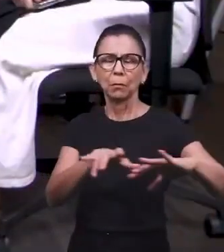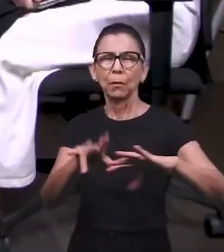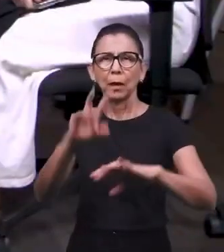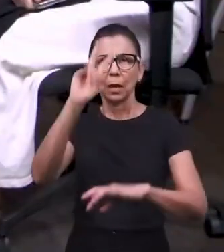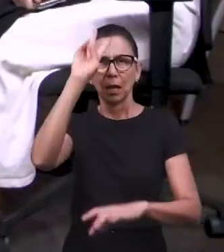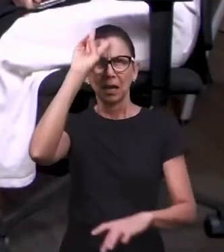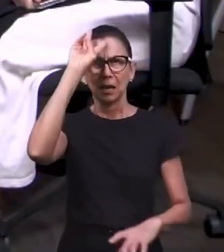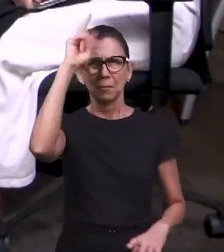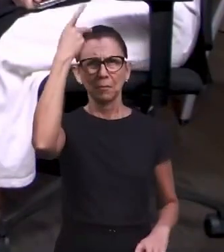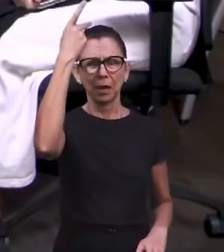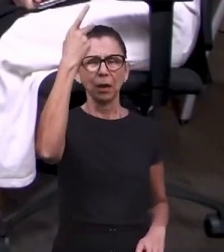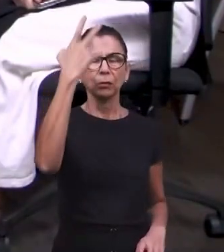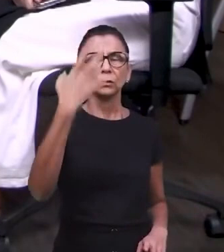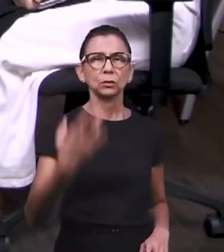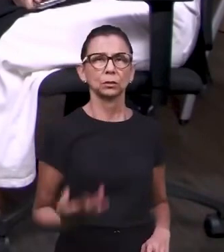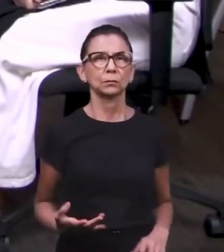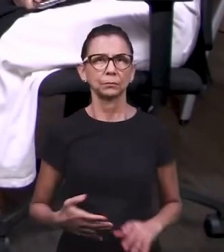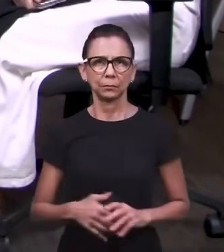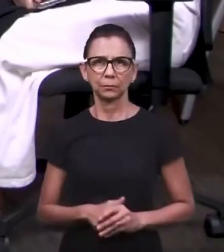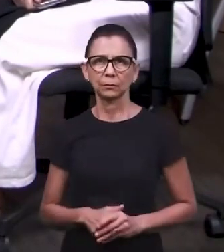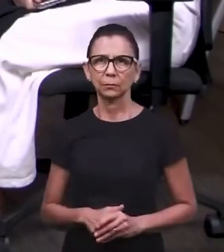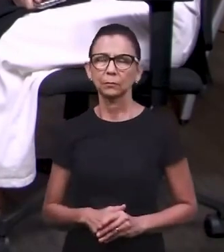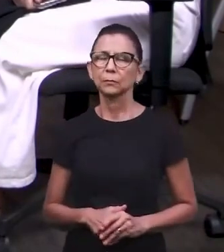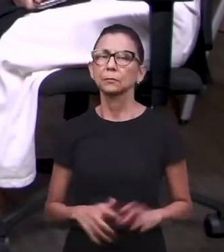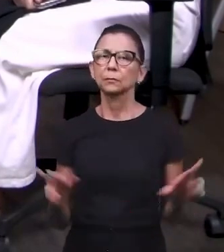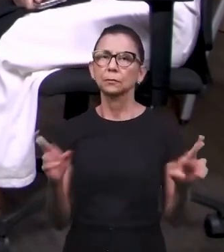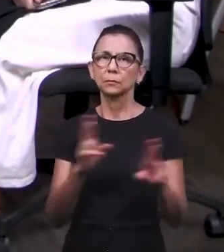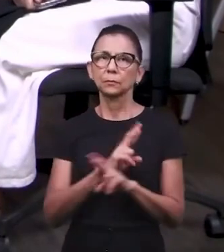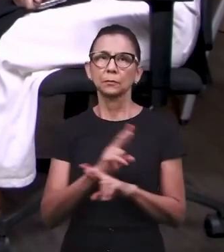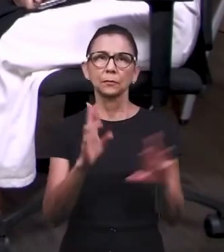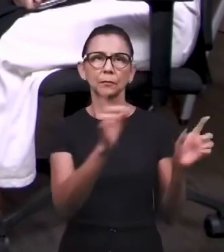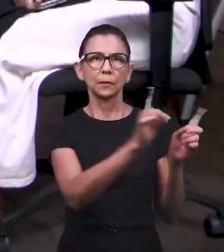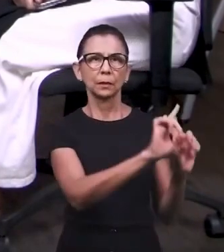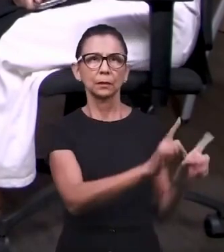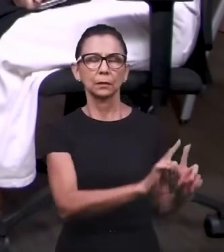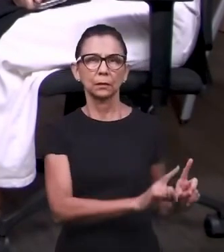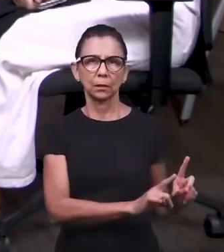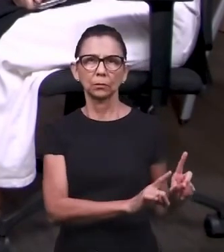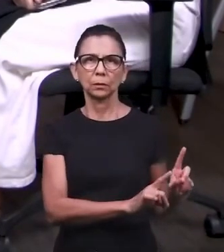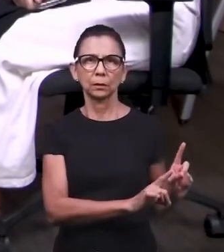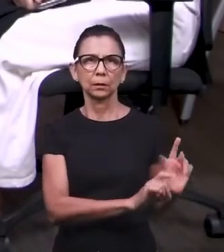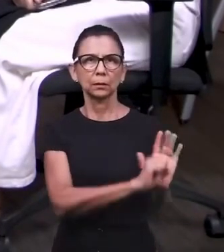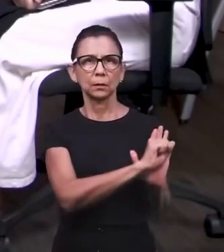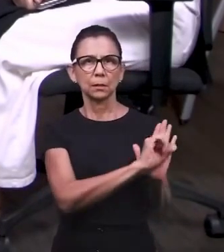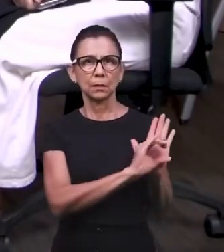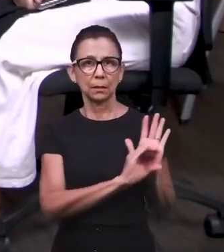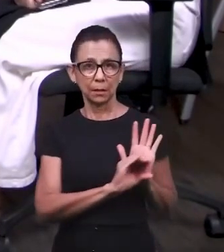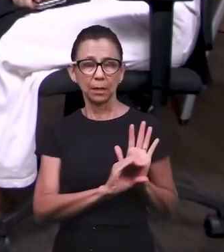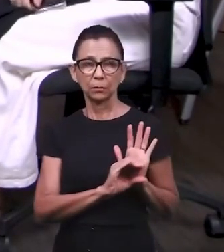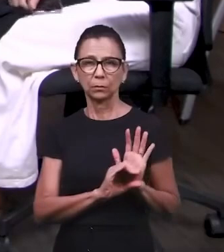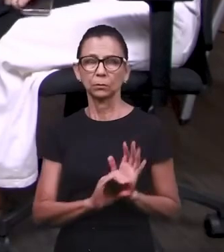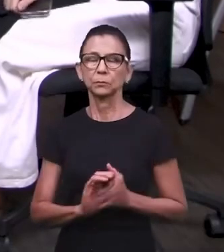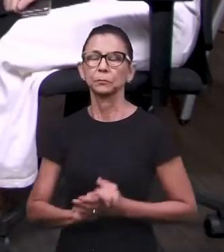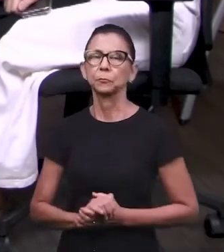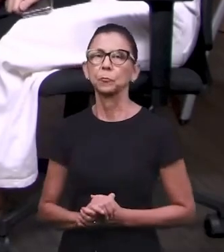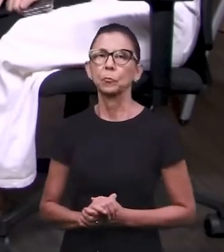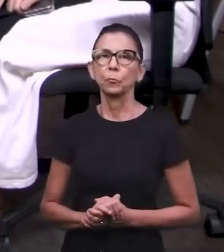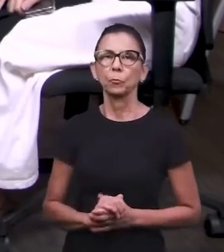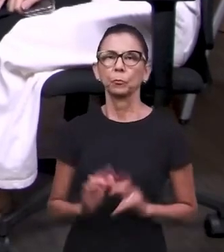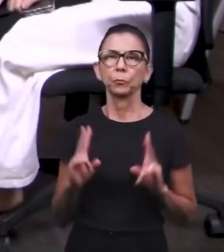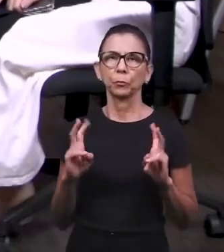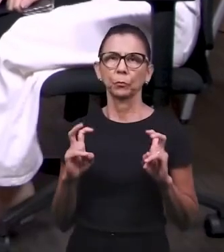está diretamente ligado ao deus desse século O deus desse século que nós estamos referindo aqui hoje que é o tema aqui do